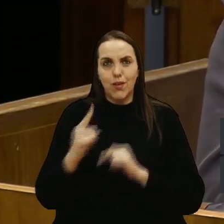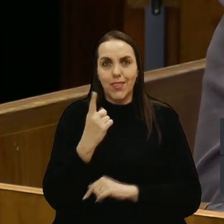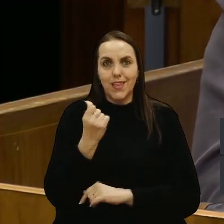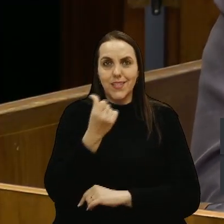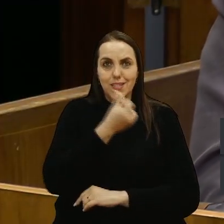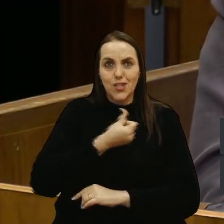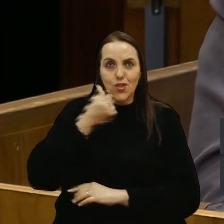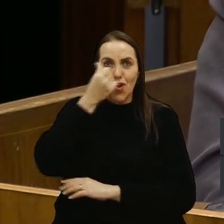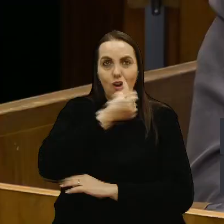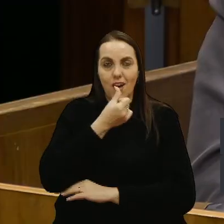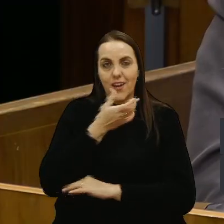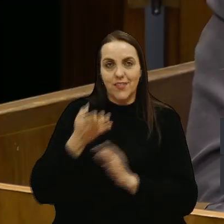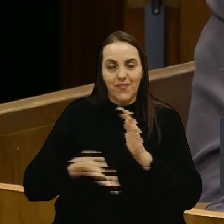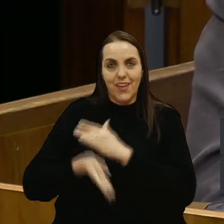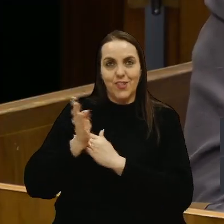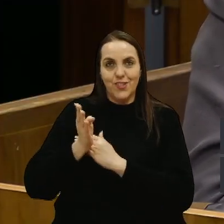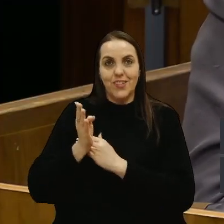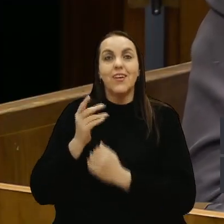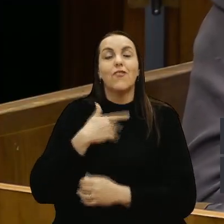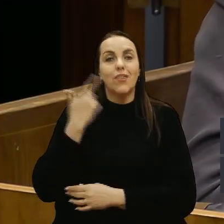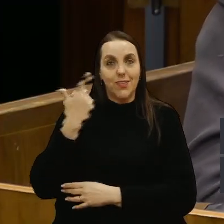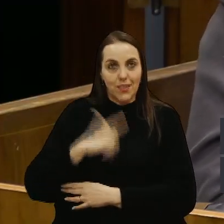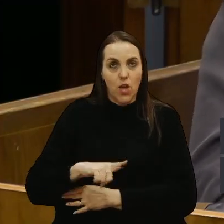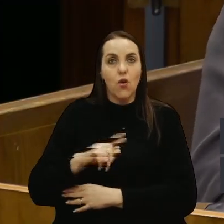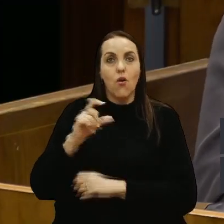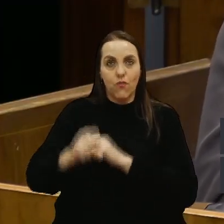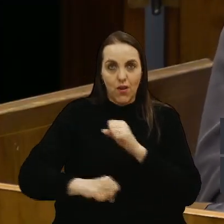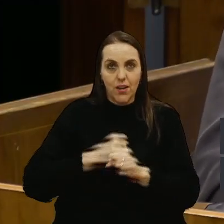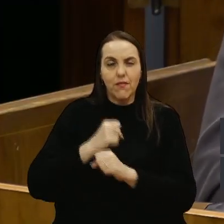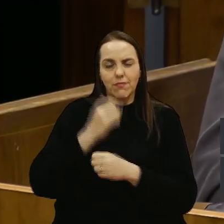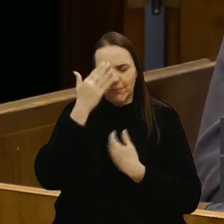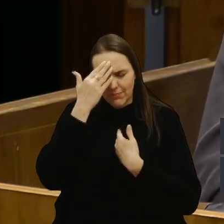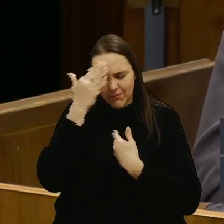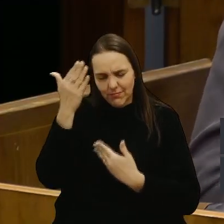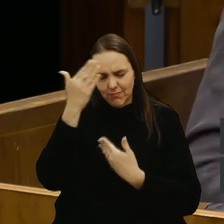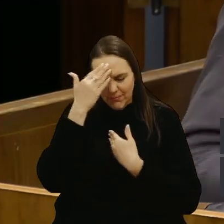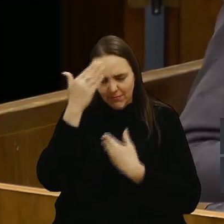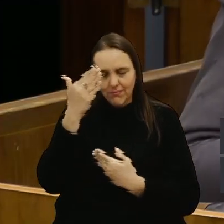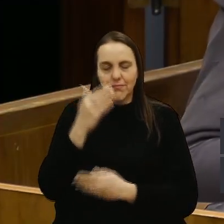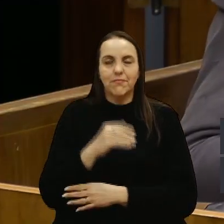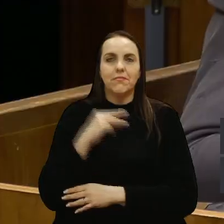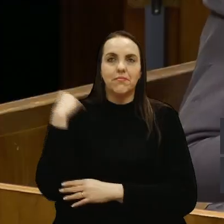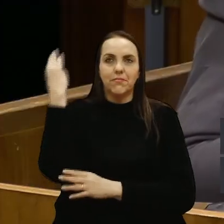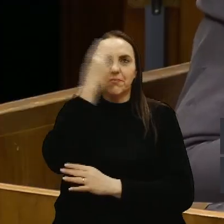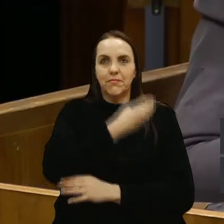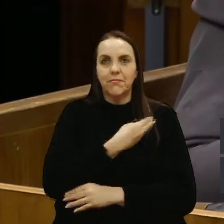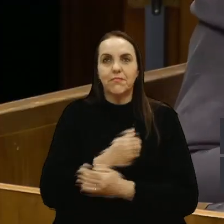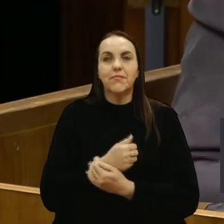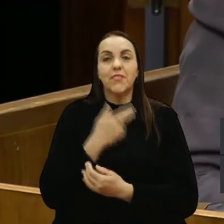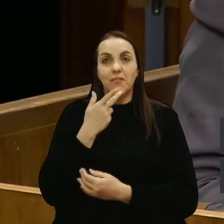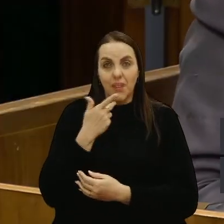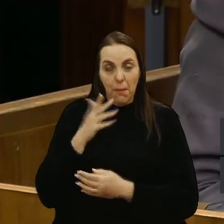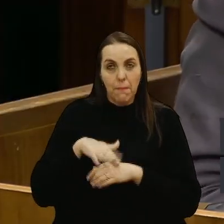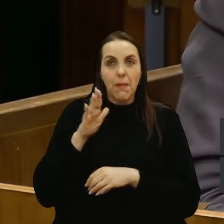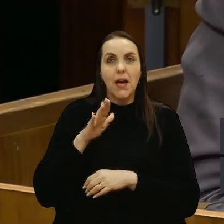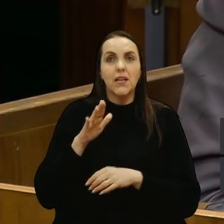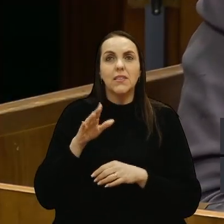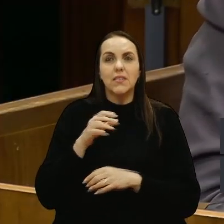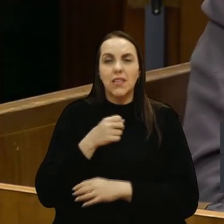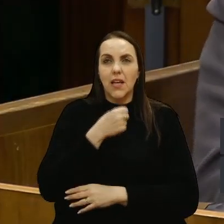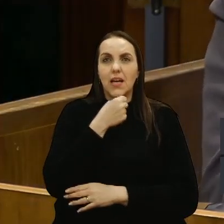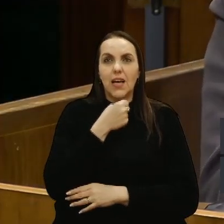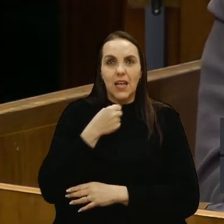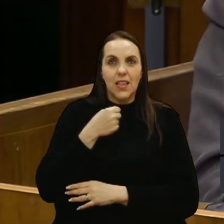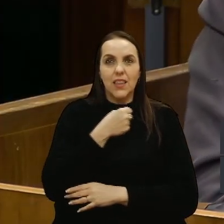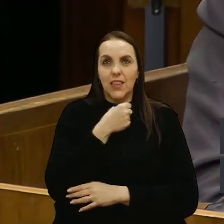novo o ano que vem. E te digo mais, para agradecer, sempre agradecendo. E te digo mais, vou cantando Mãezinha do Céu no